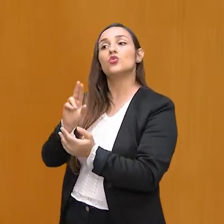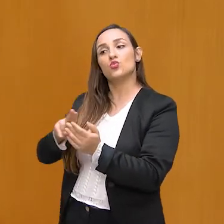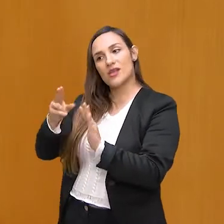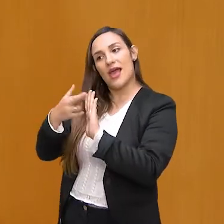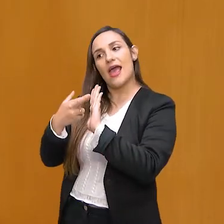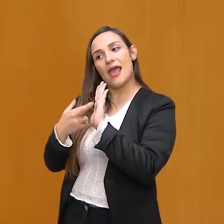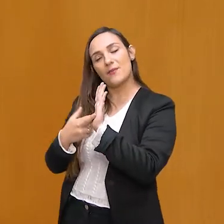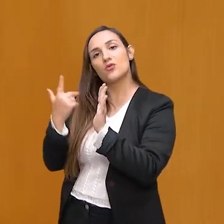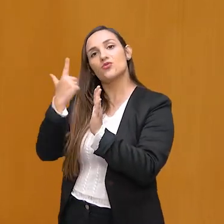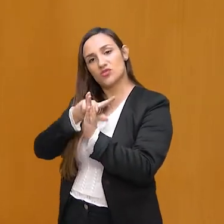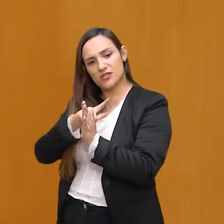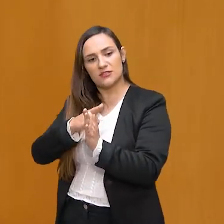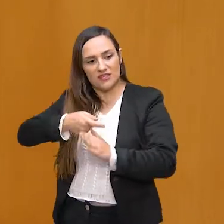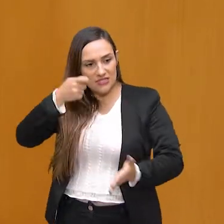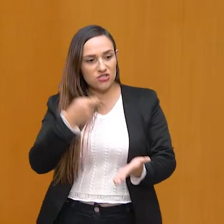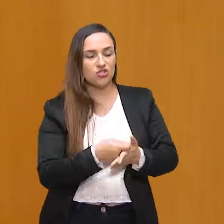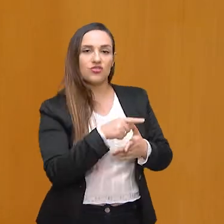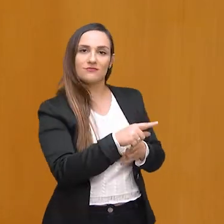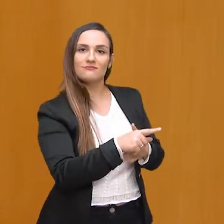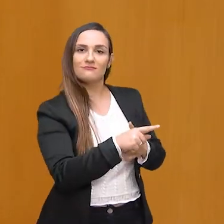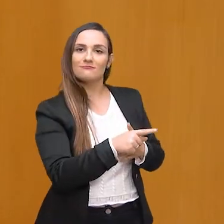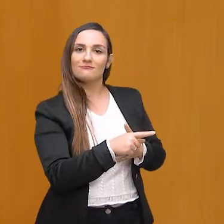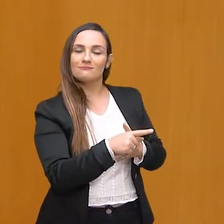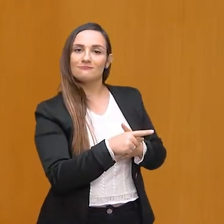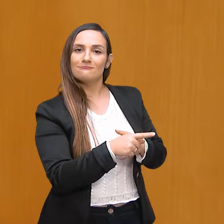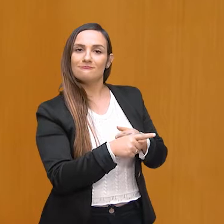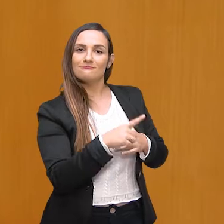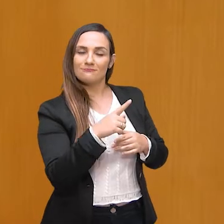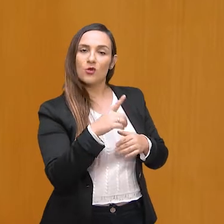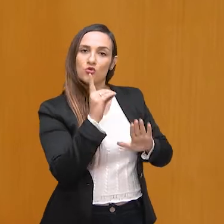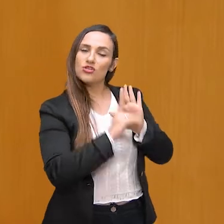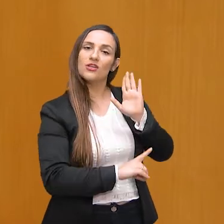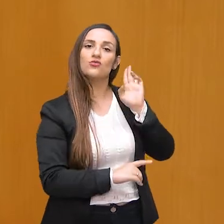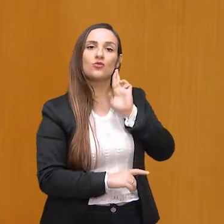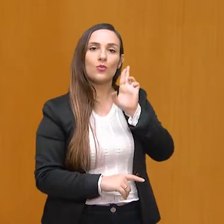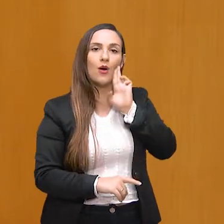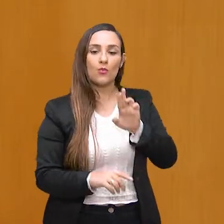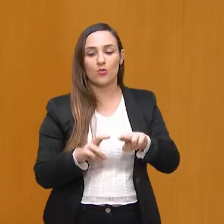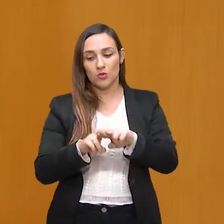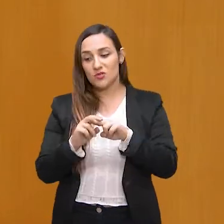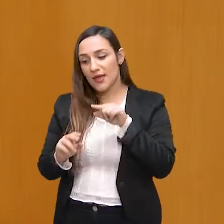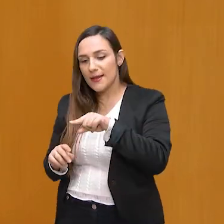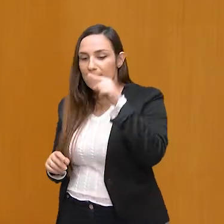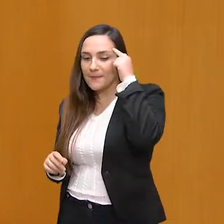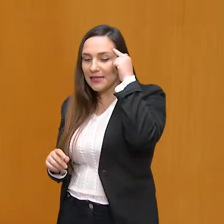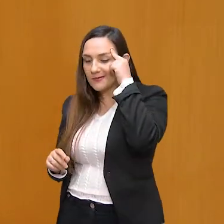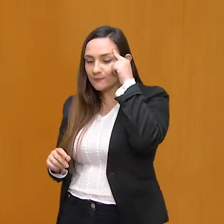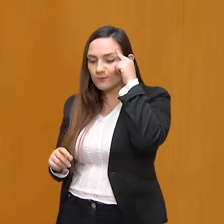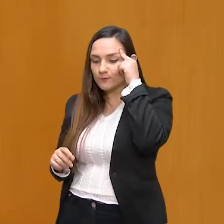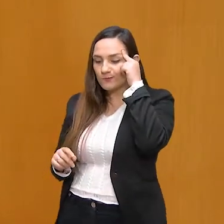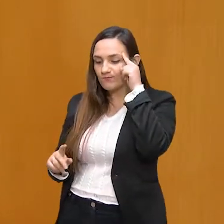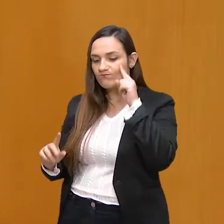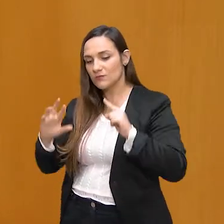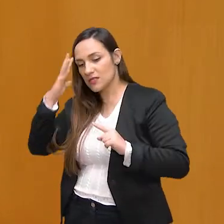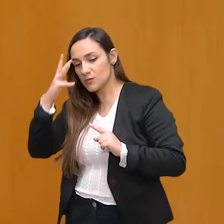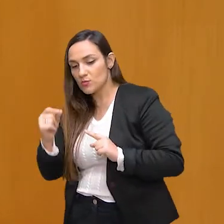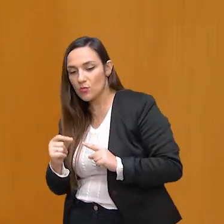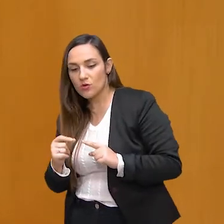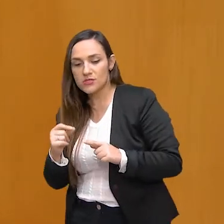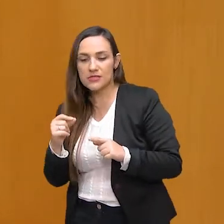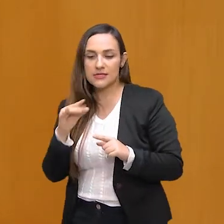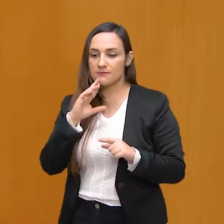material. Portanto, a ciência processual pensa em soluções, torna essas